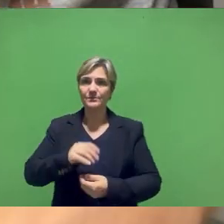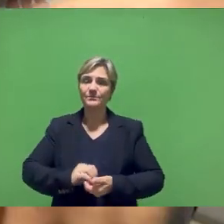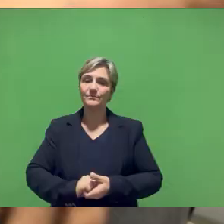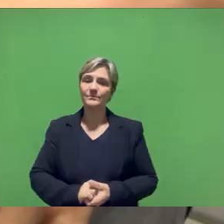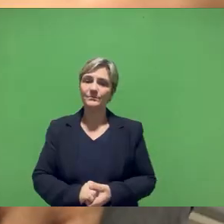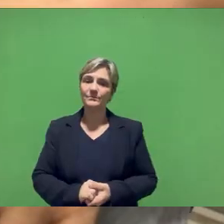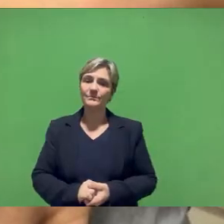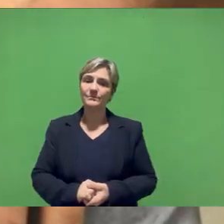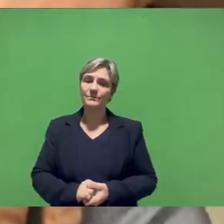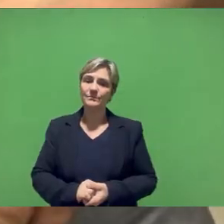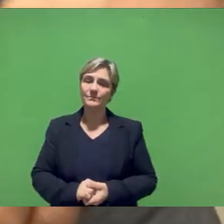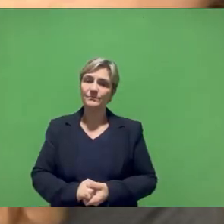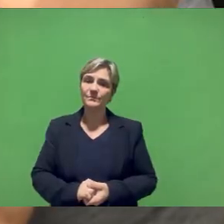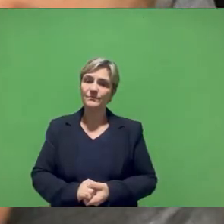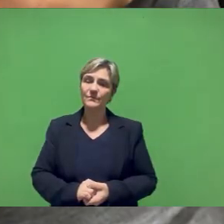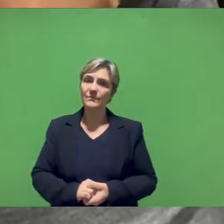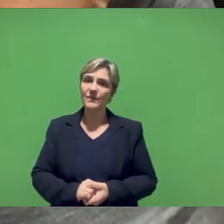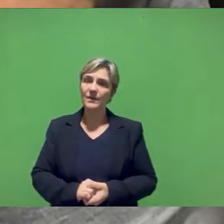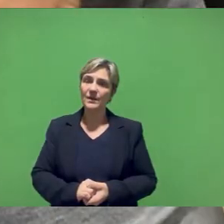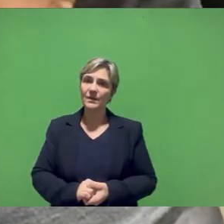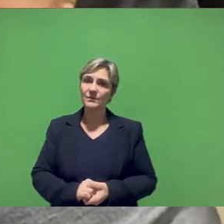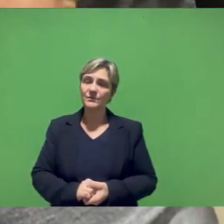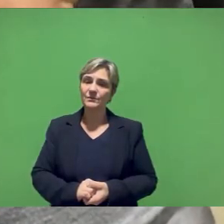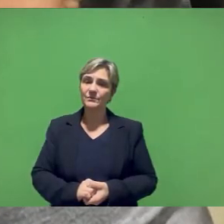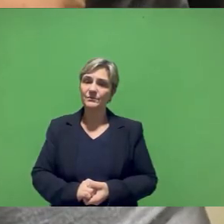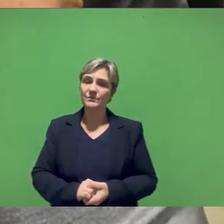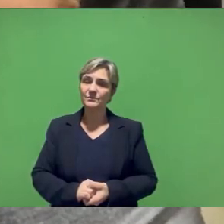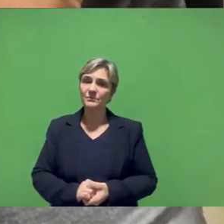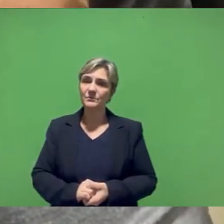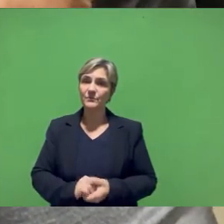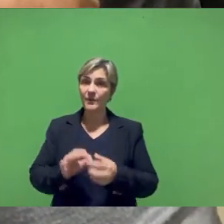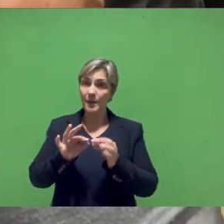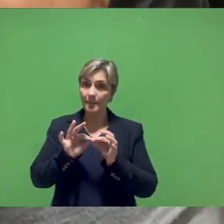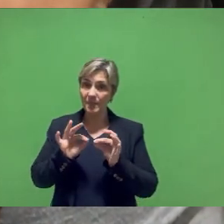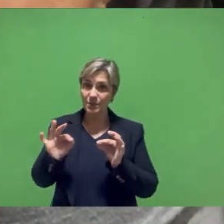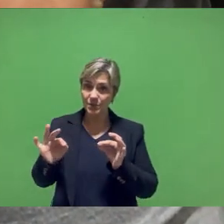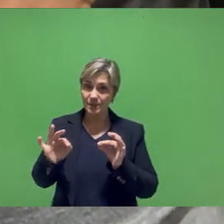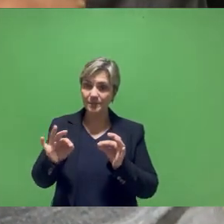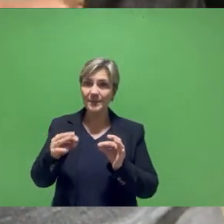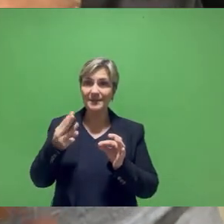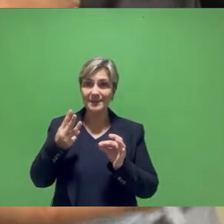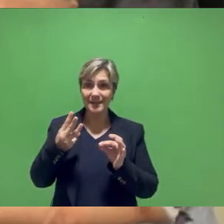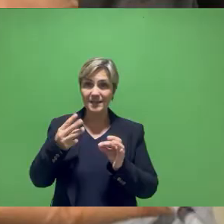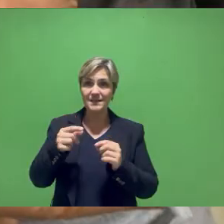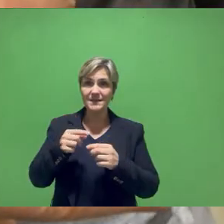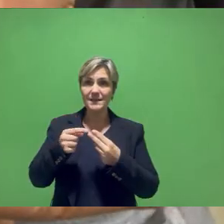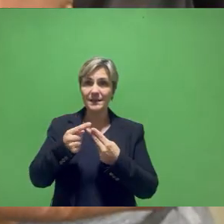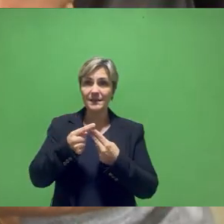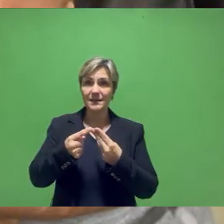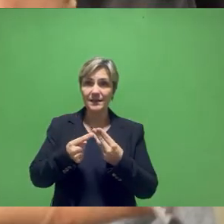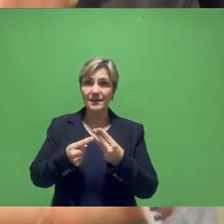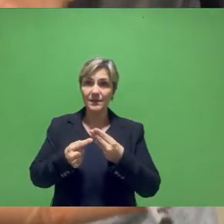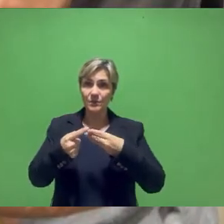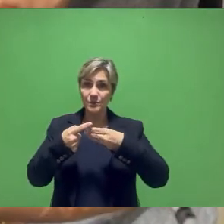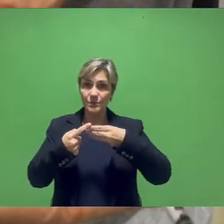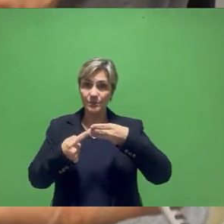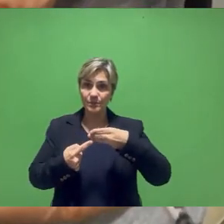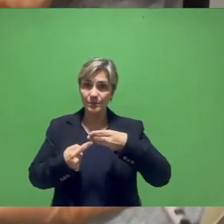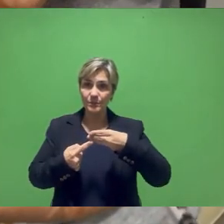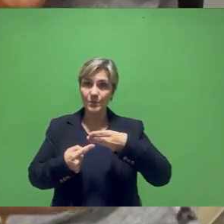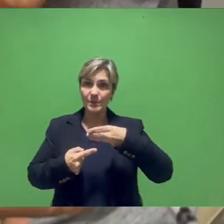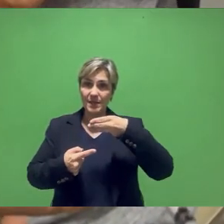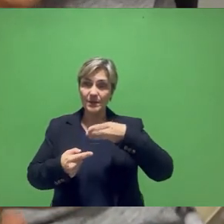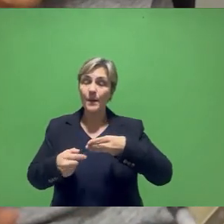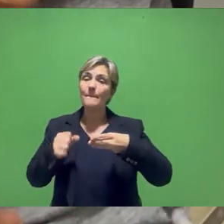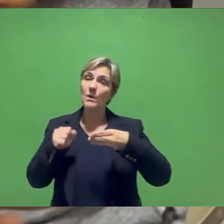tradicional, que é a barriga. Então, a gente vai medir 3 dedos longe do umbigo, no mínimo, para poder aplicar. Então,